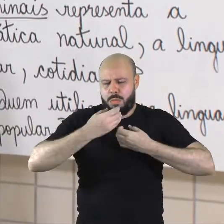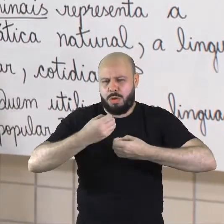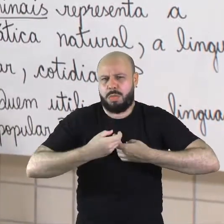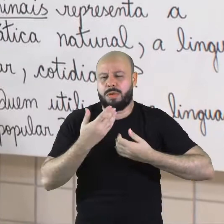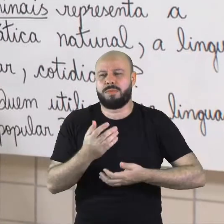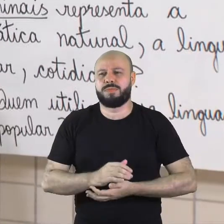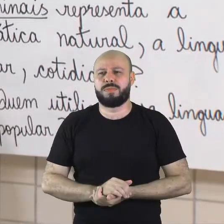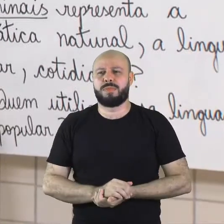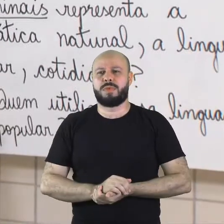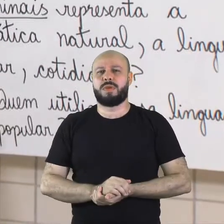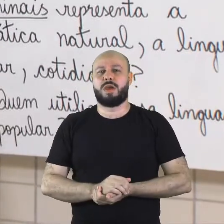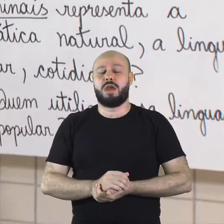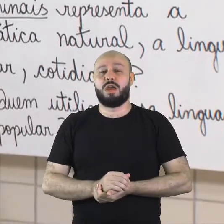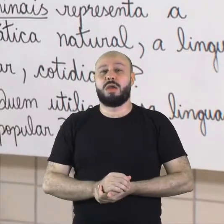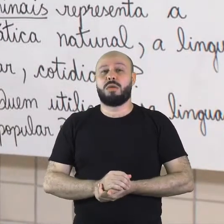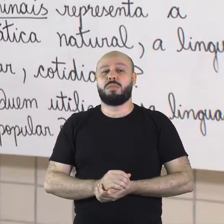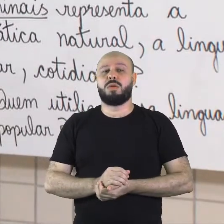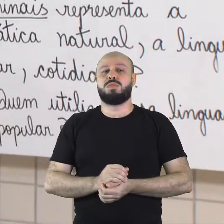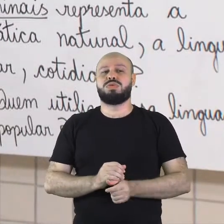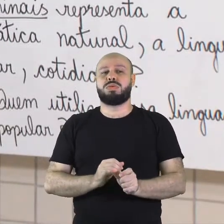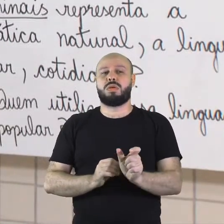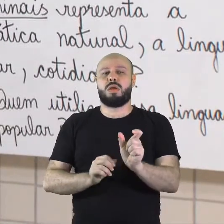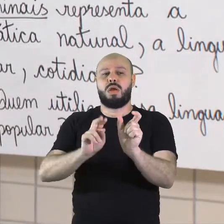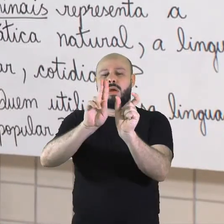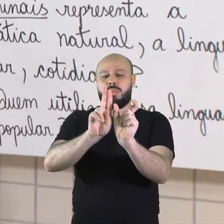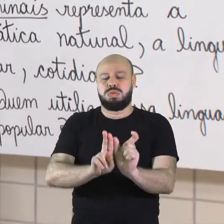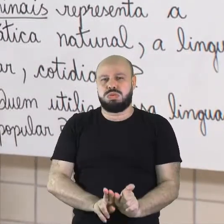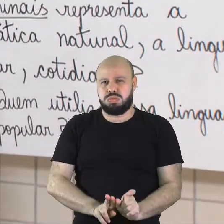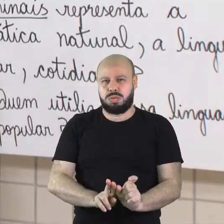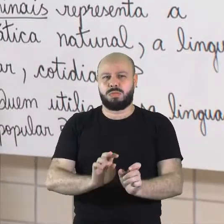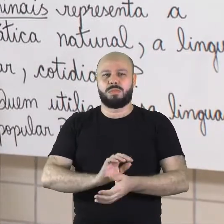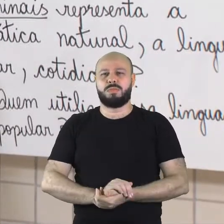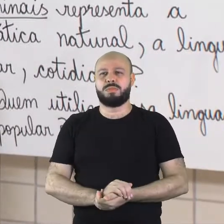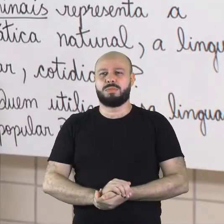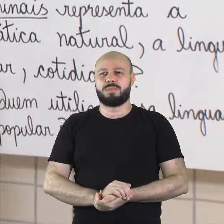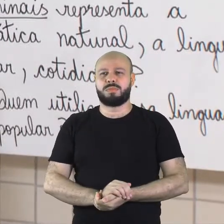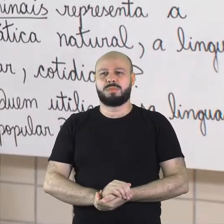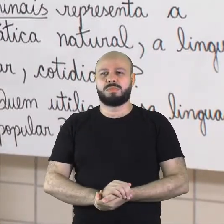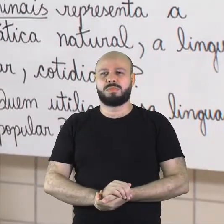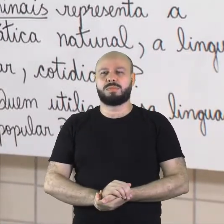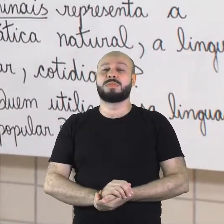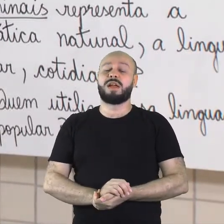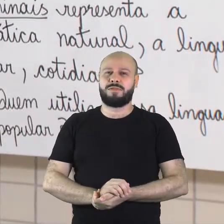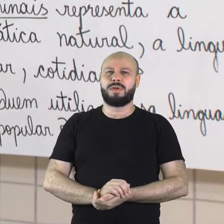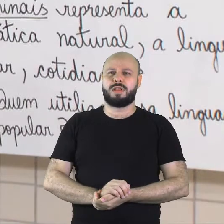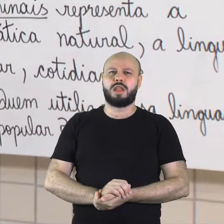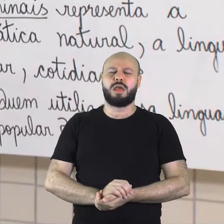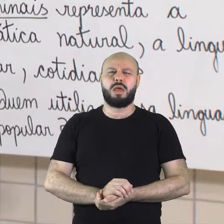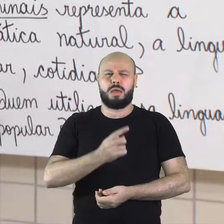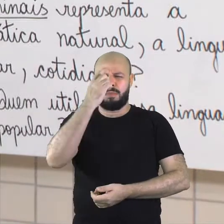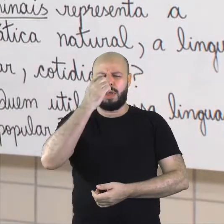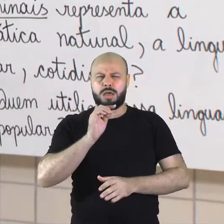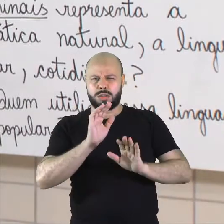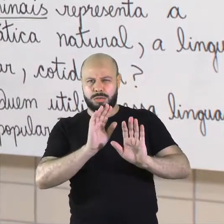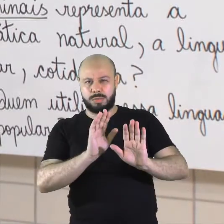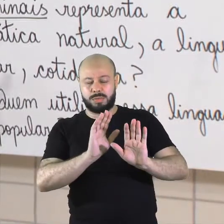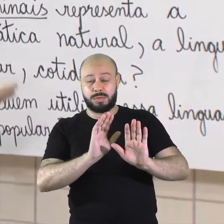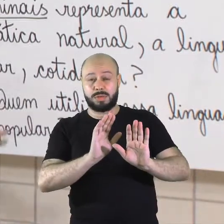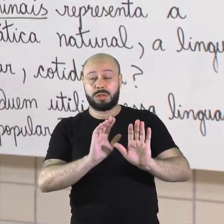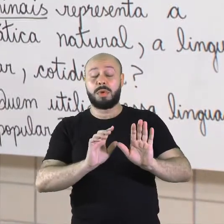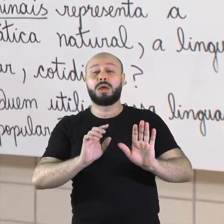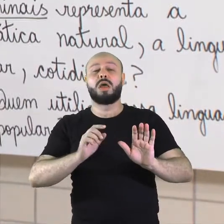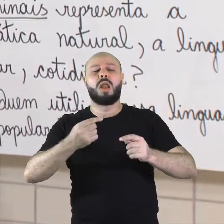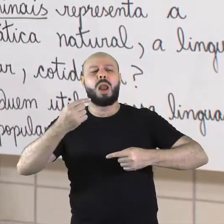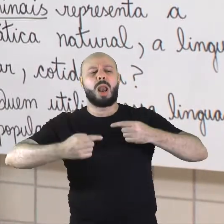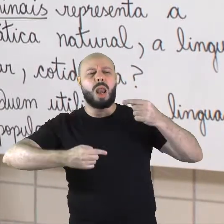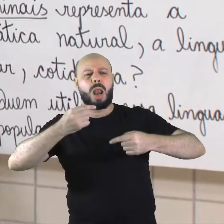imagem do pronominais, porque a gente vai precisar dessa imagem, isso, a gente vai ficar com essa imagem aqui, para a gente discutir